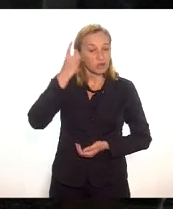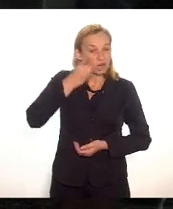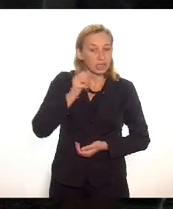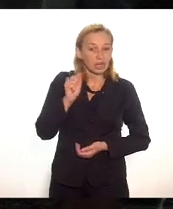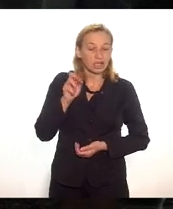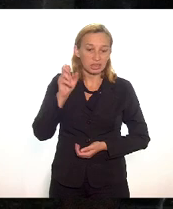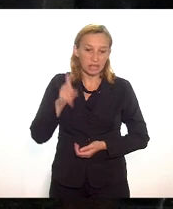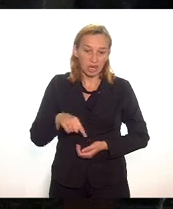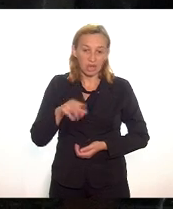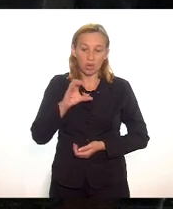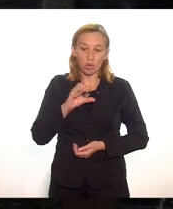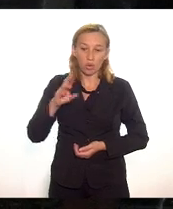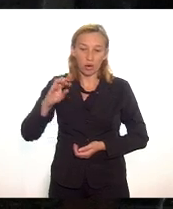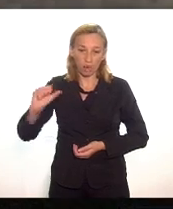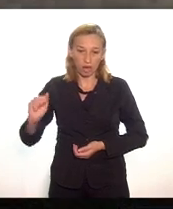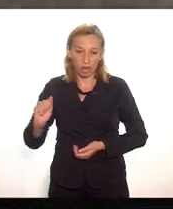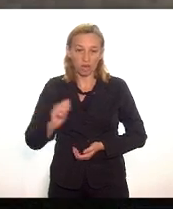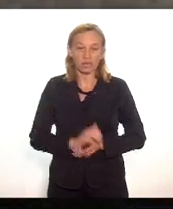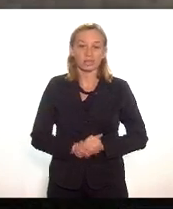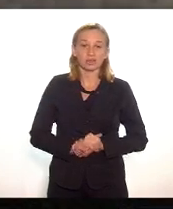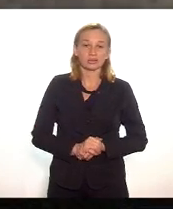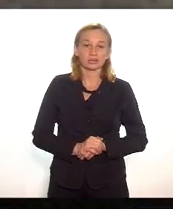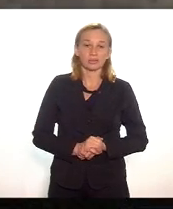Deputado André Correia.